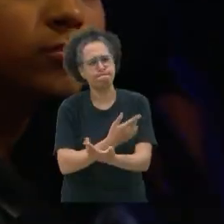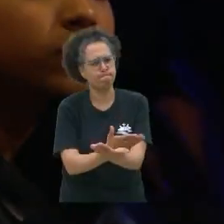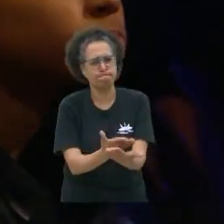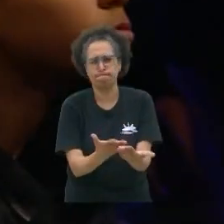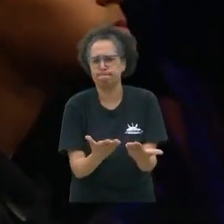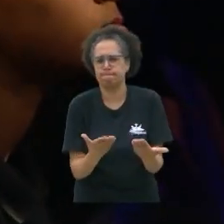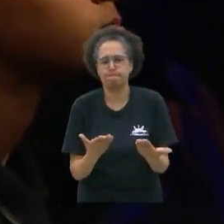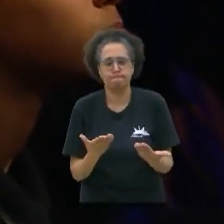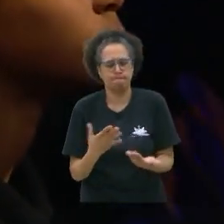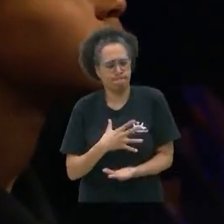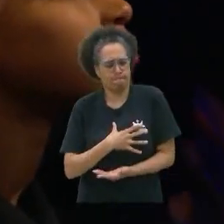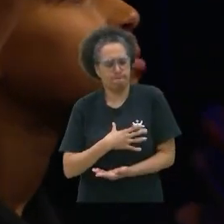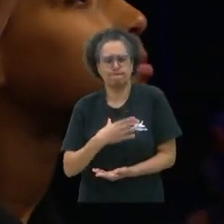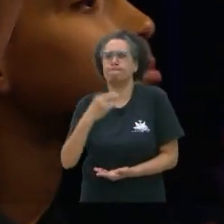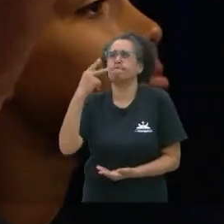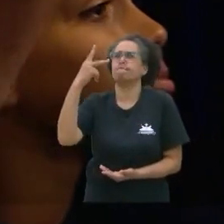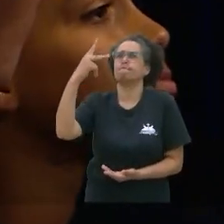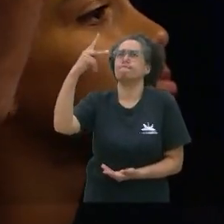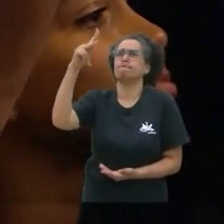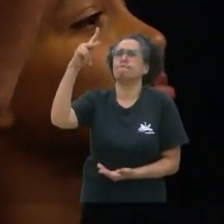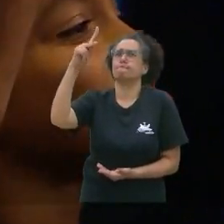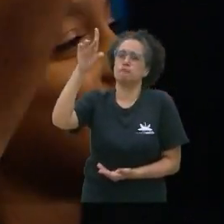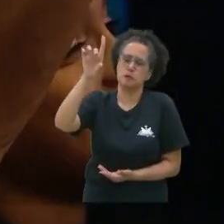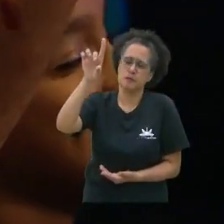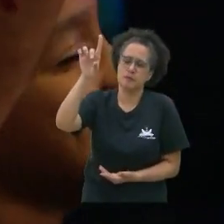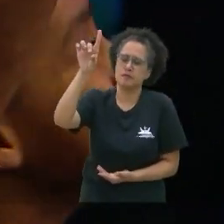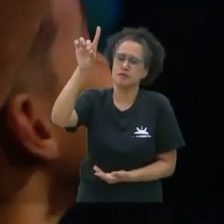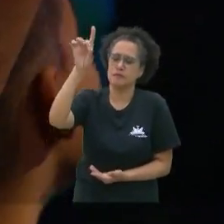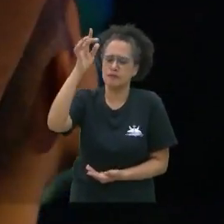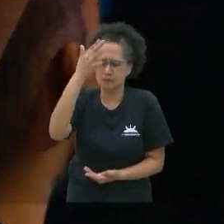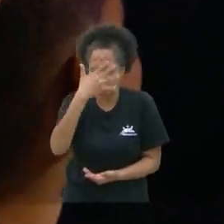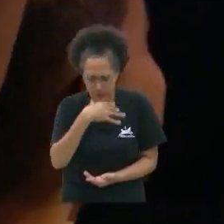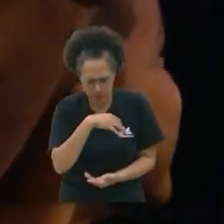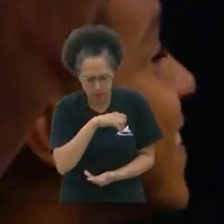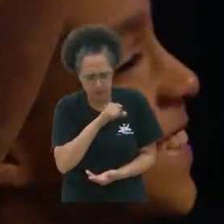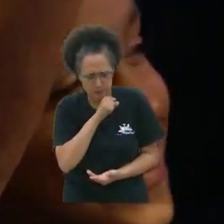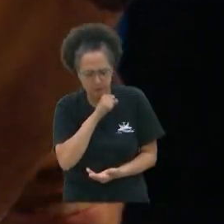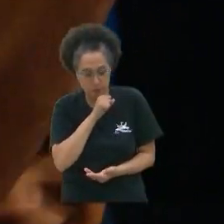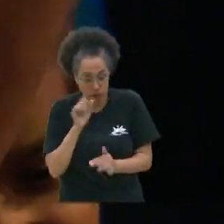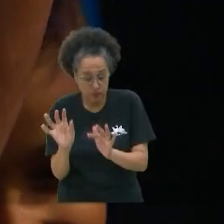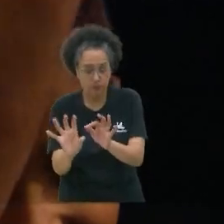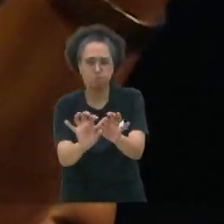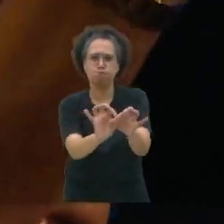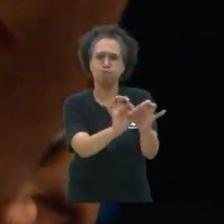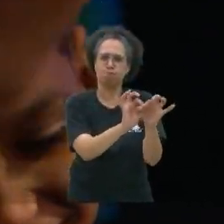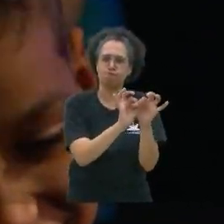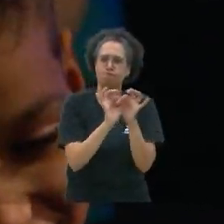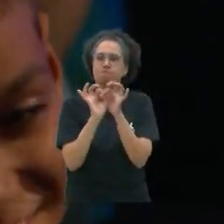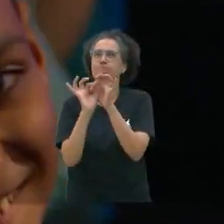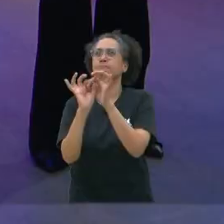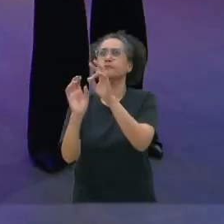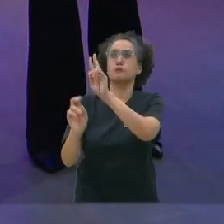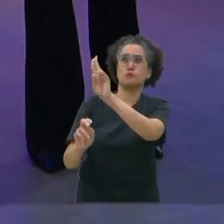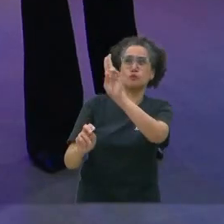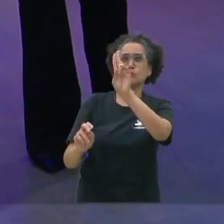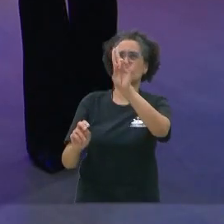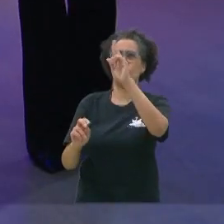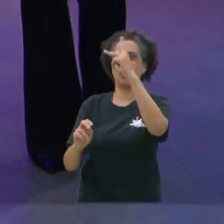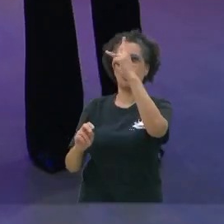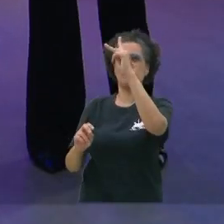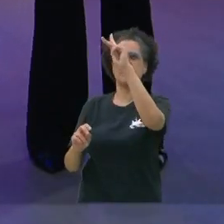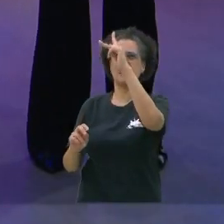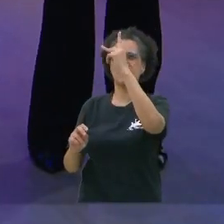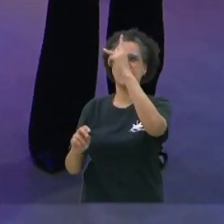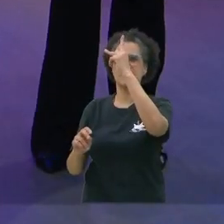nós. Somos teus filhos, ó Pai. Estamos reunidos em teu nome. Mais